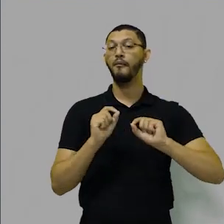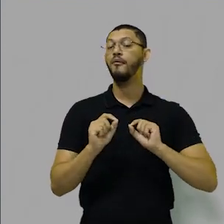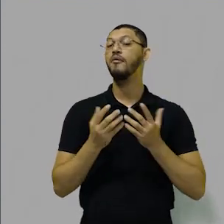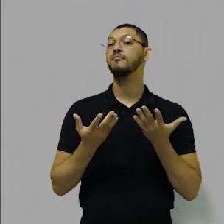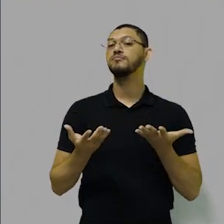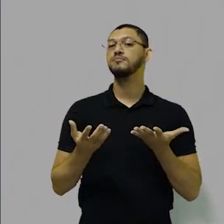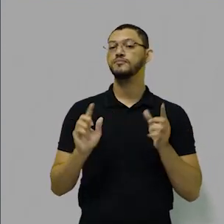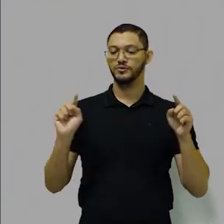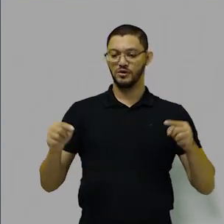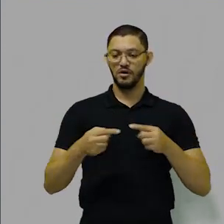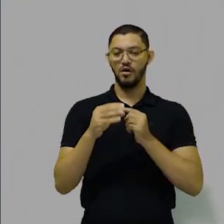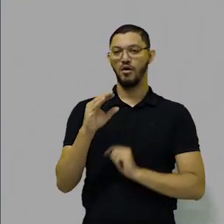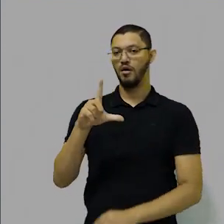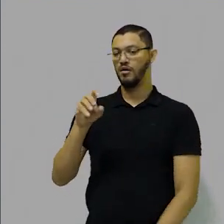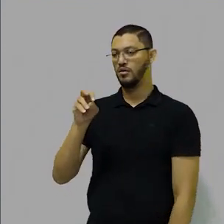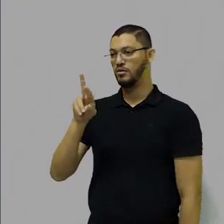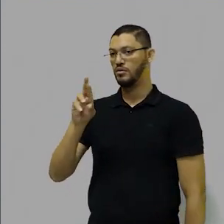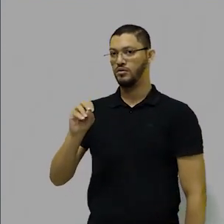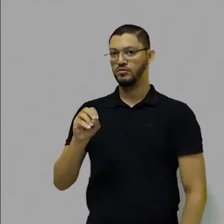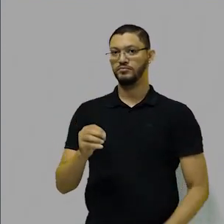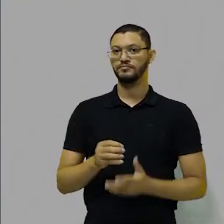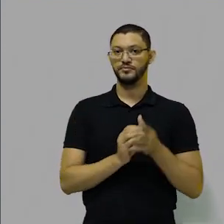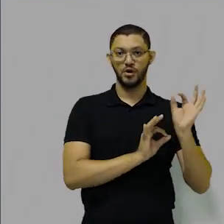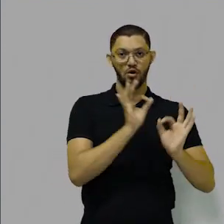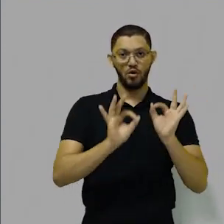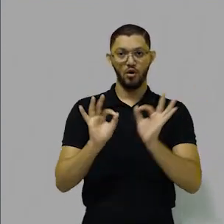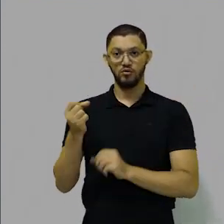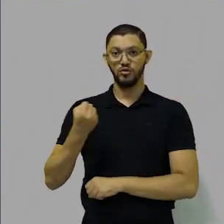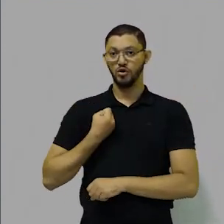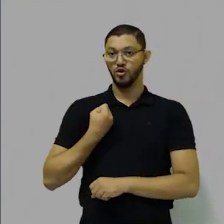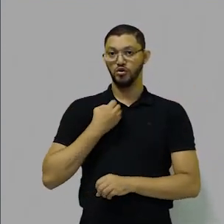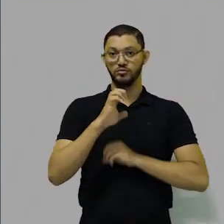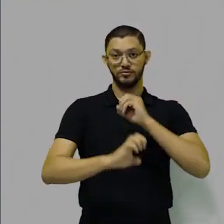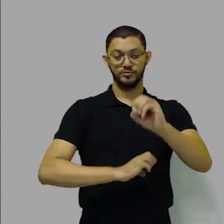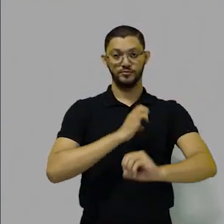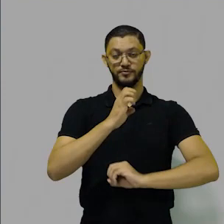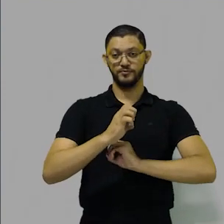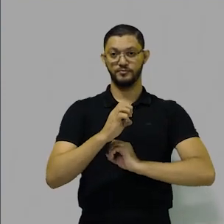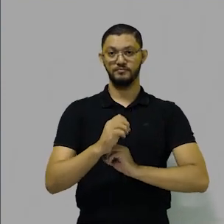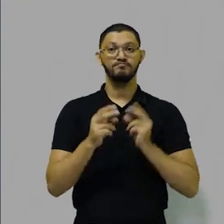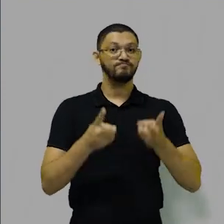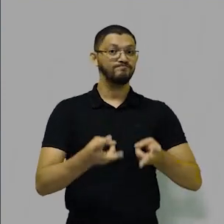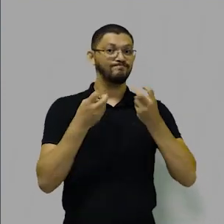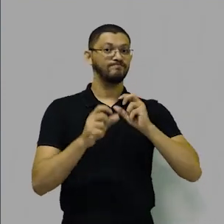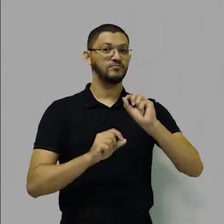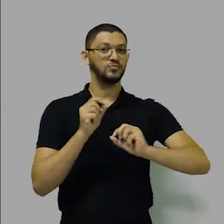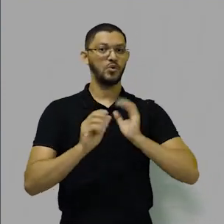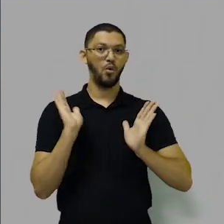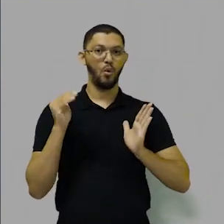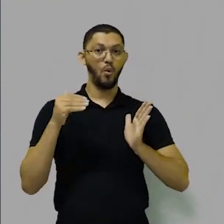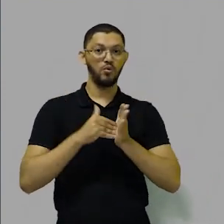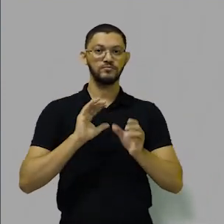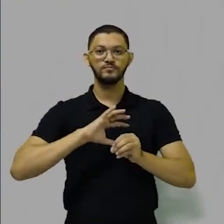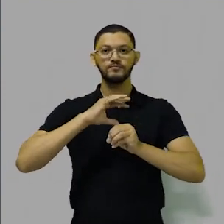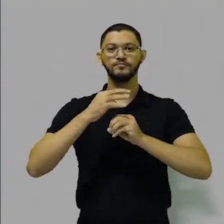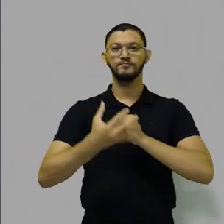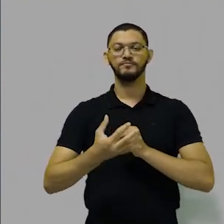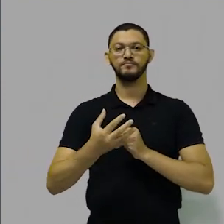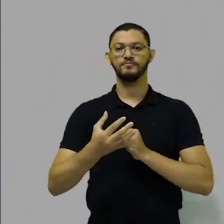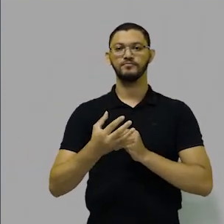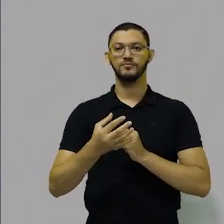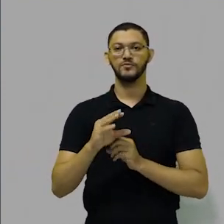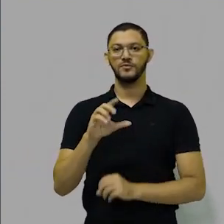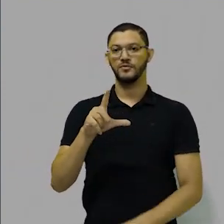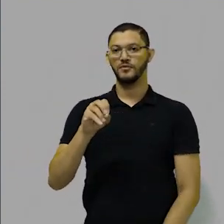se ligar com o cloro, né? Observando a distribuição eletrônica, a gente nota que a sua última camada,